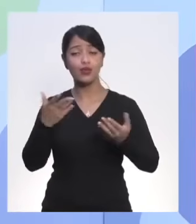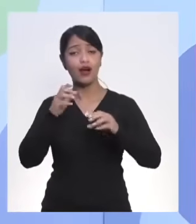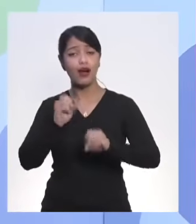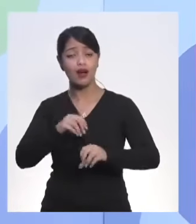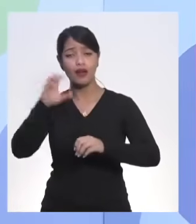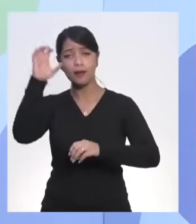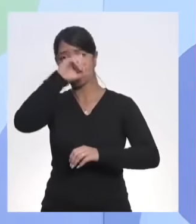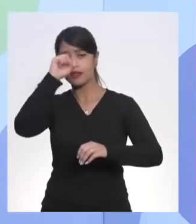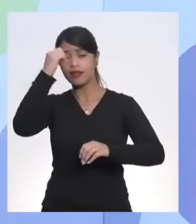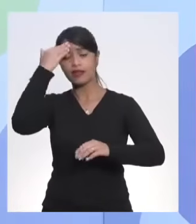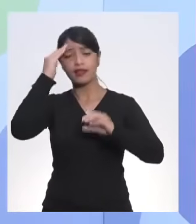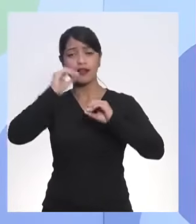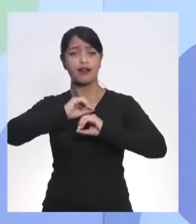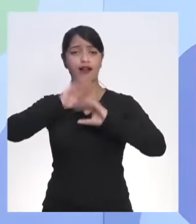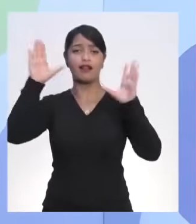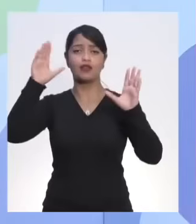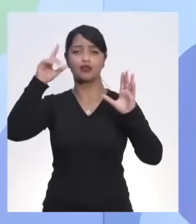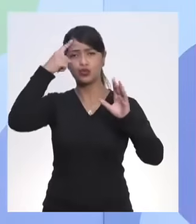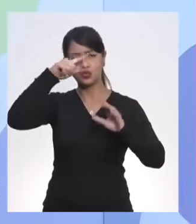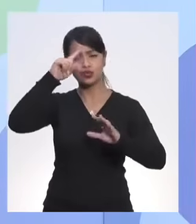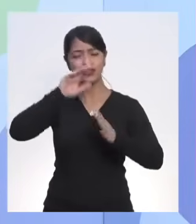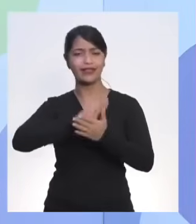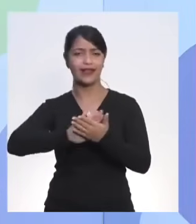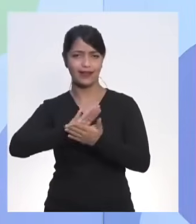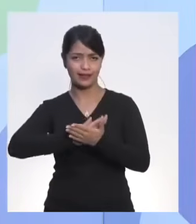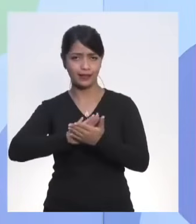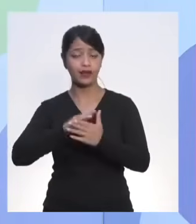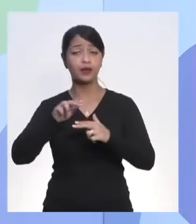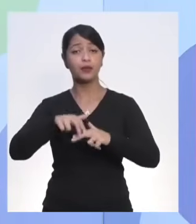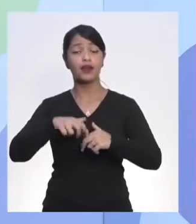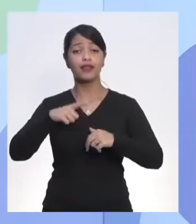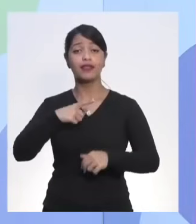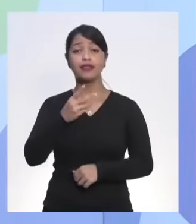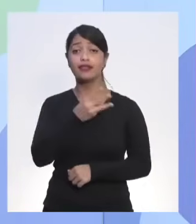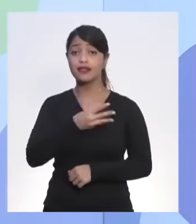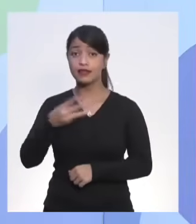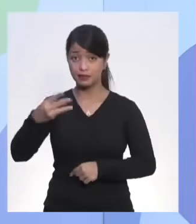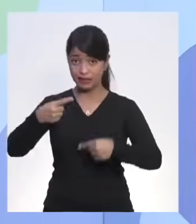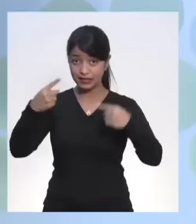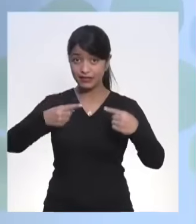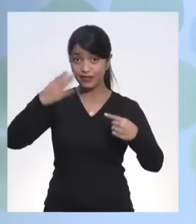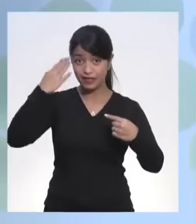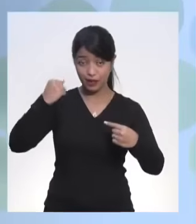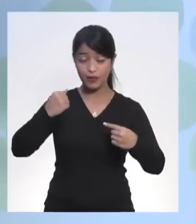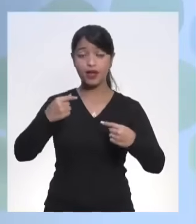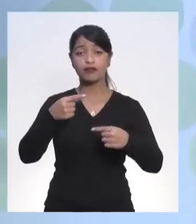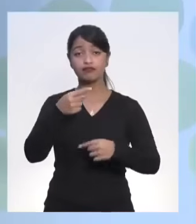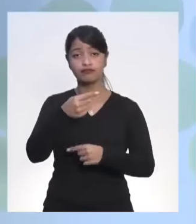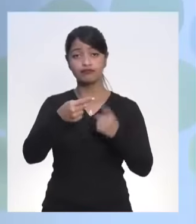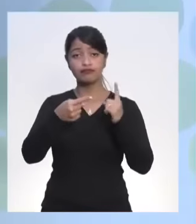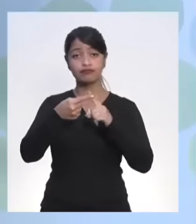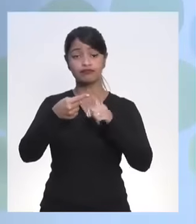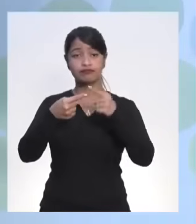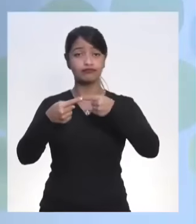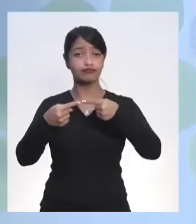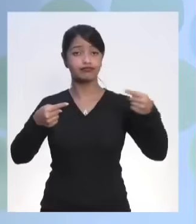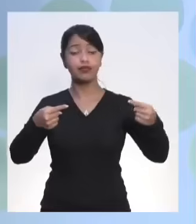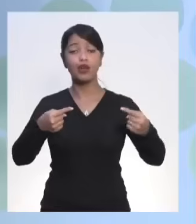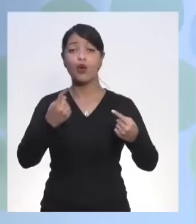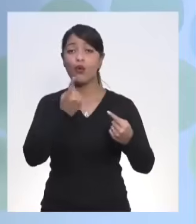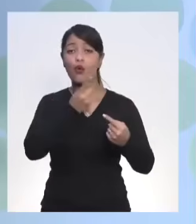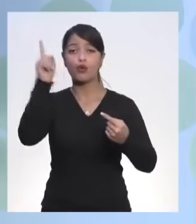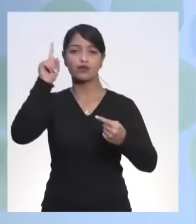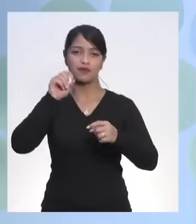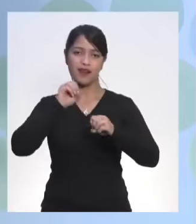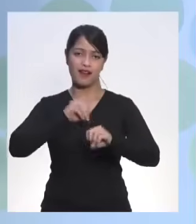porque hoje é a aula que a gente encerra a primeira habilidade das 3 semanas de desafio, certo? Isso mesmo, hoje é a última habilidade, hoje é a última aula, né,